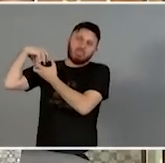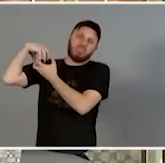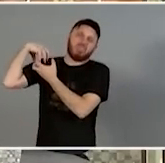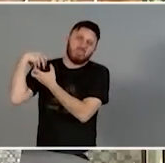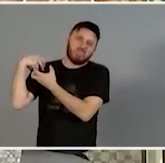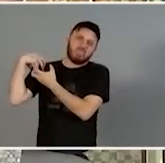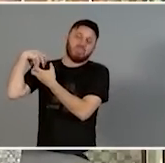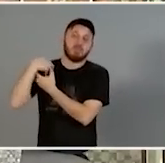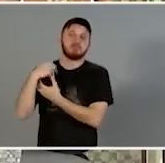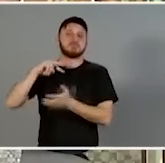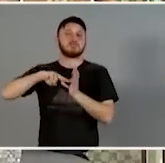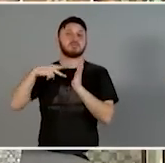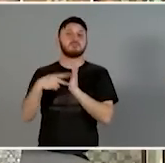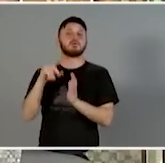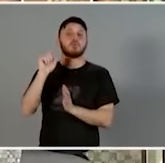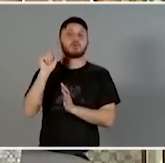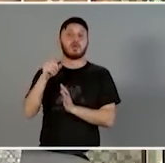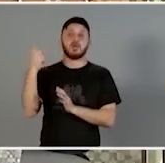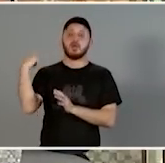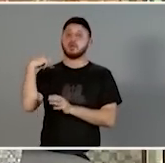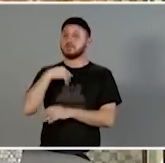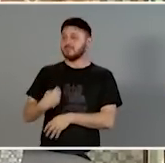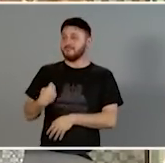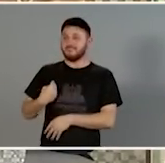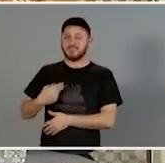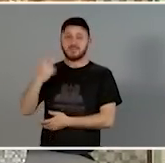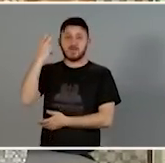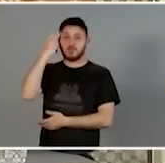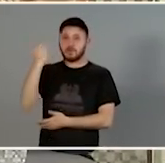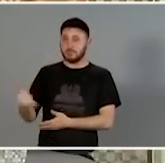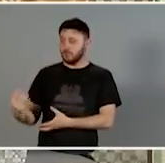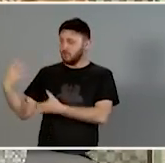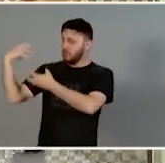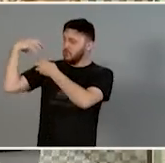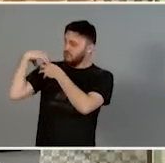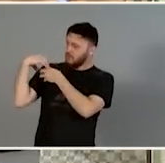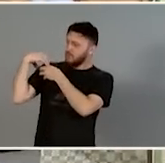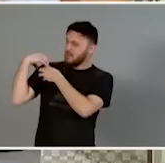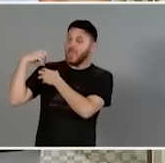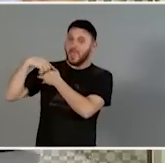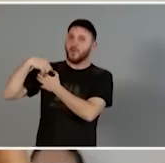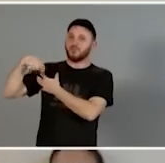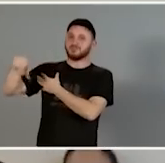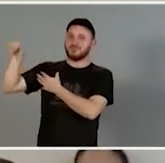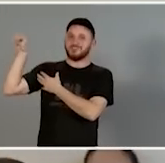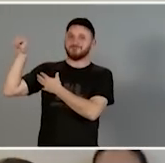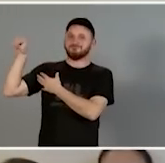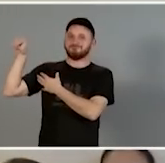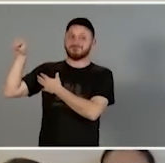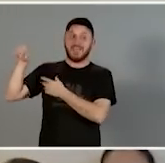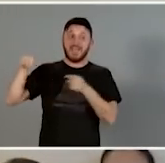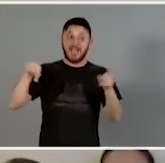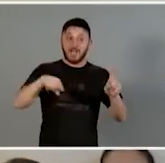pesado, que eu não precisaria. A cruz eu tenho